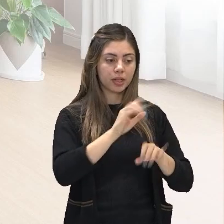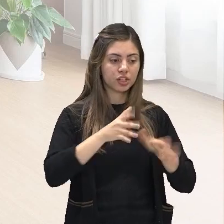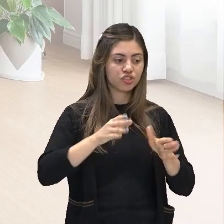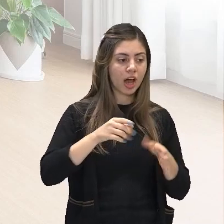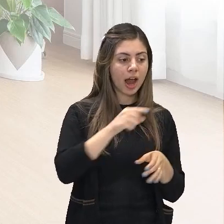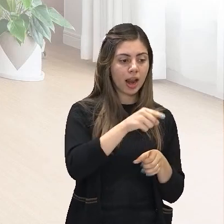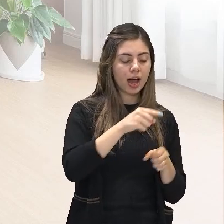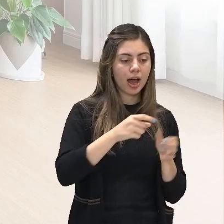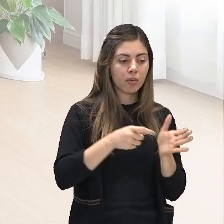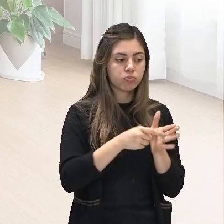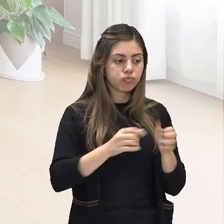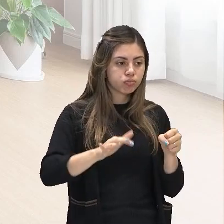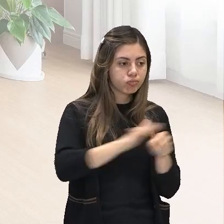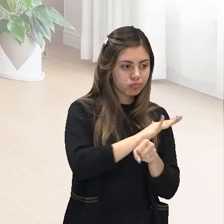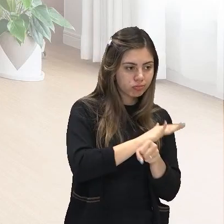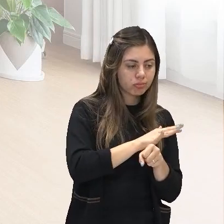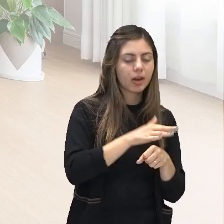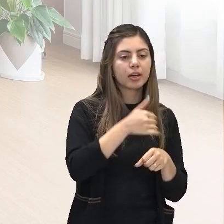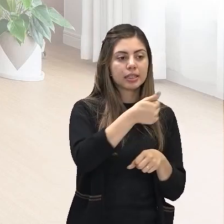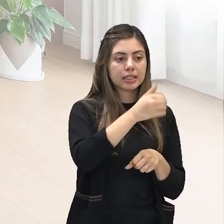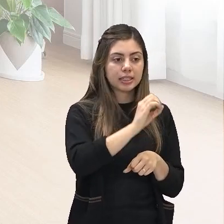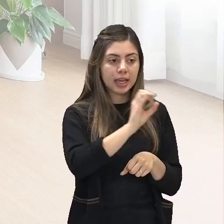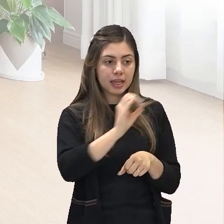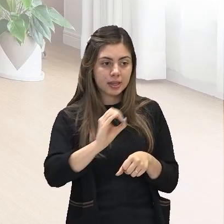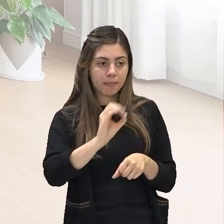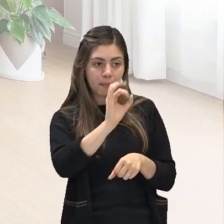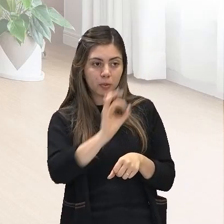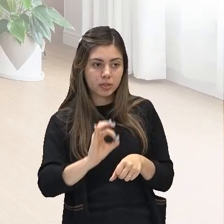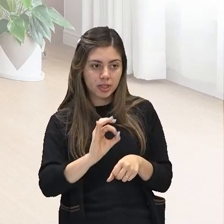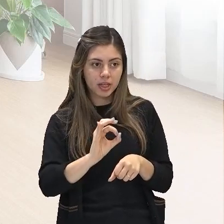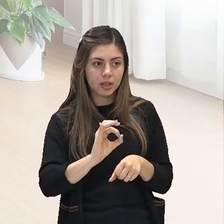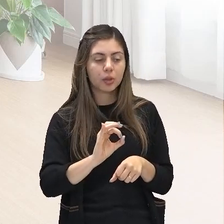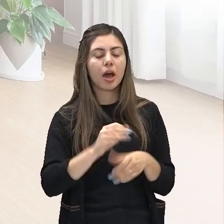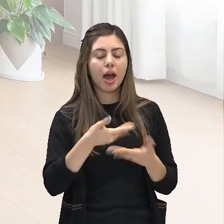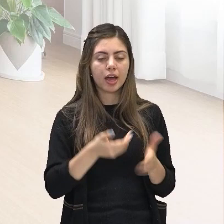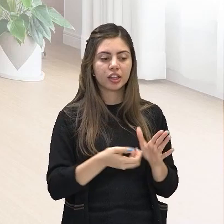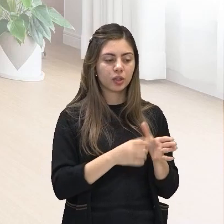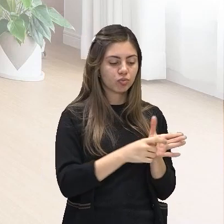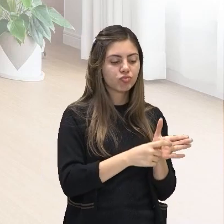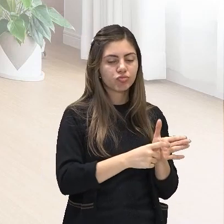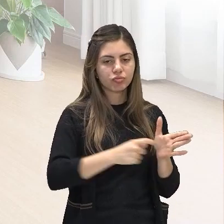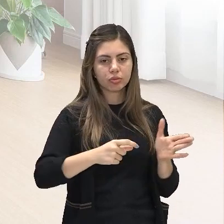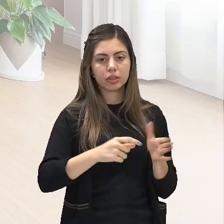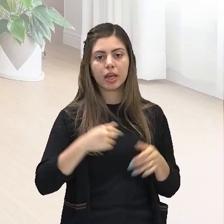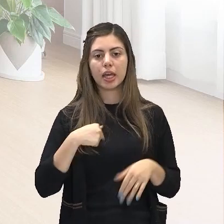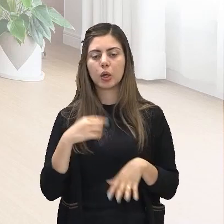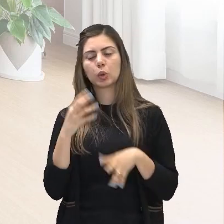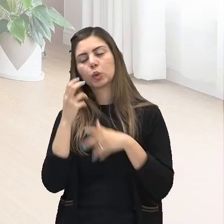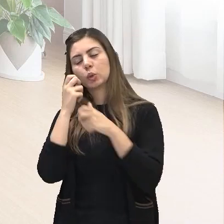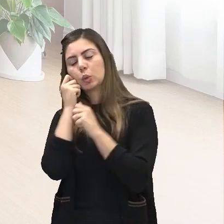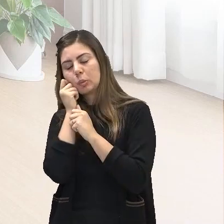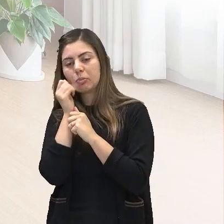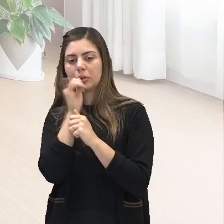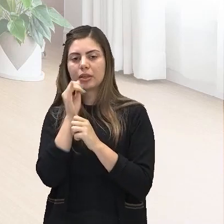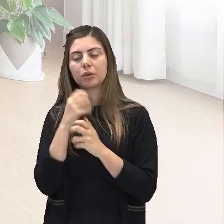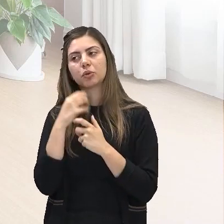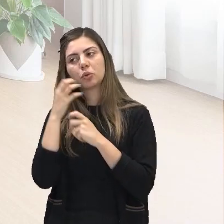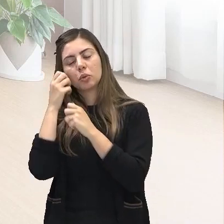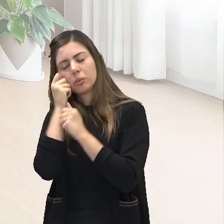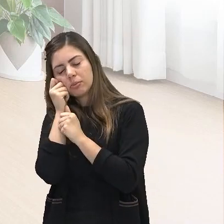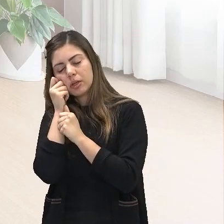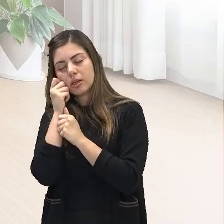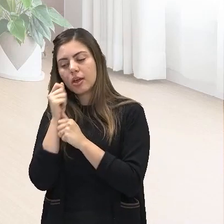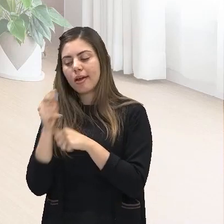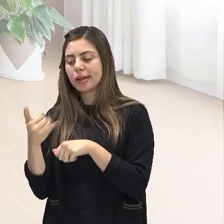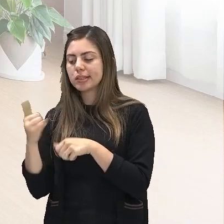deu 100%, tira da tomada. E se você for dormir, né, antes de dormir você já tira, não deixa a noite inteira ali carregando, né?